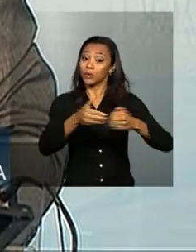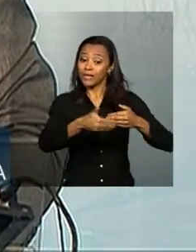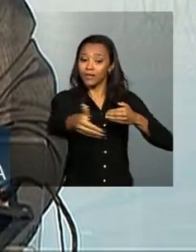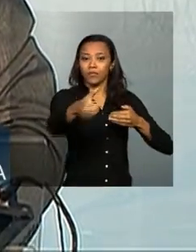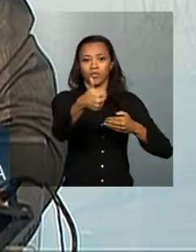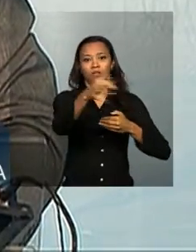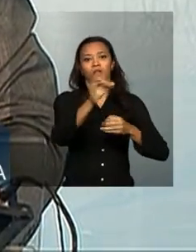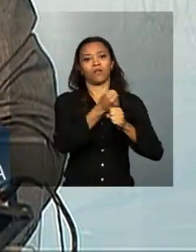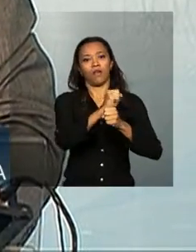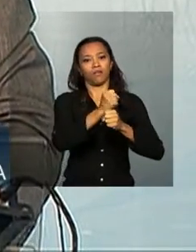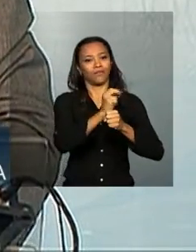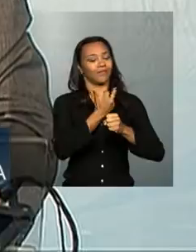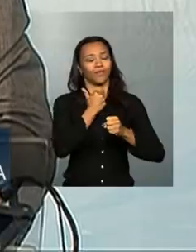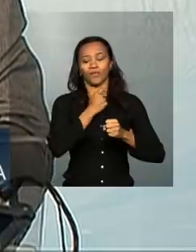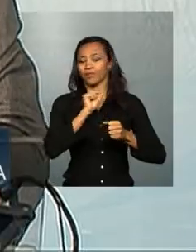anos.